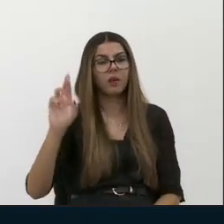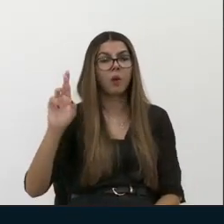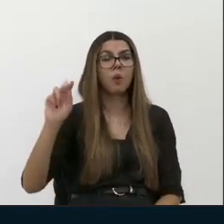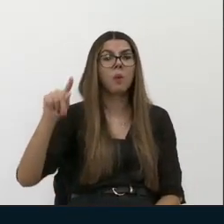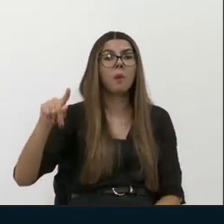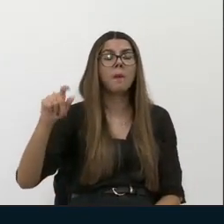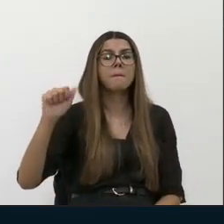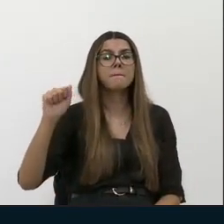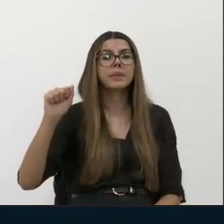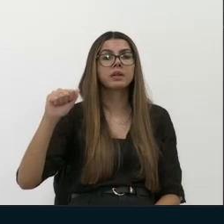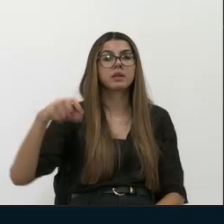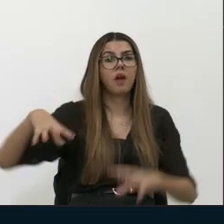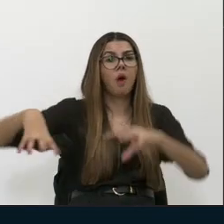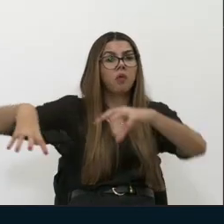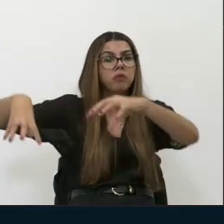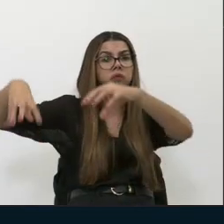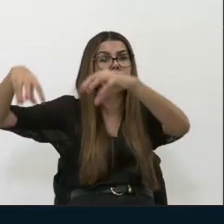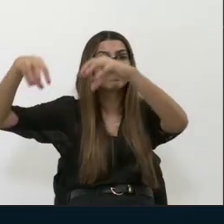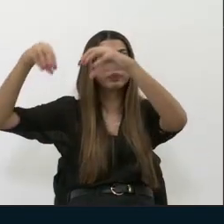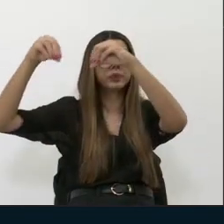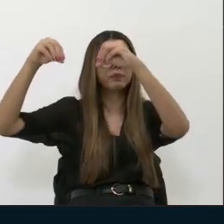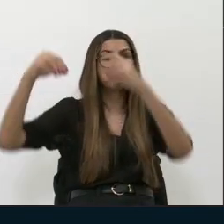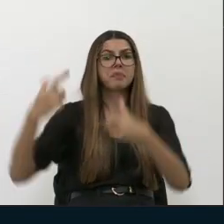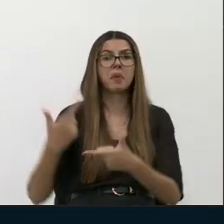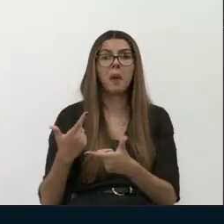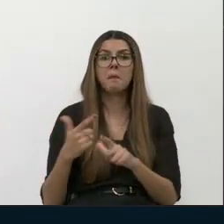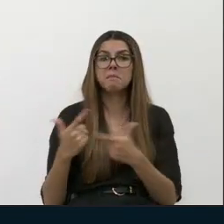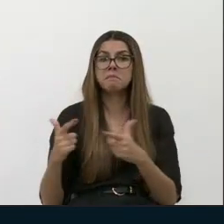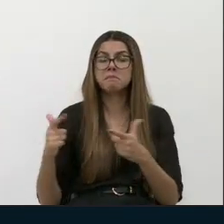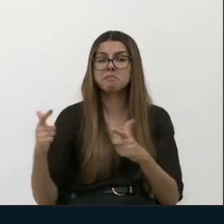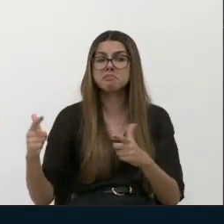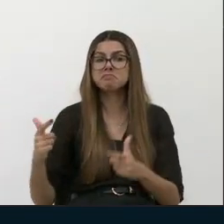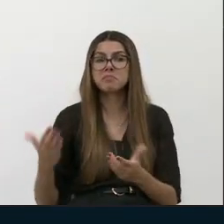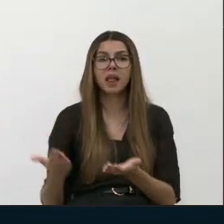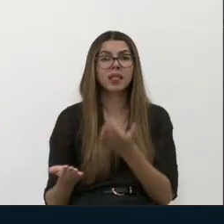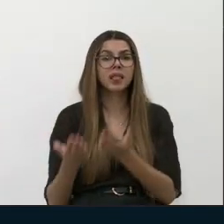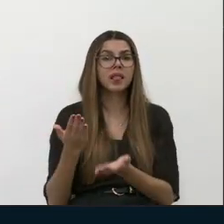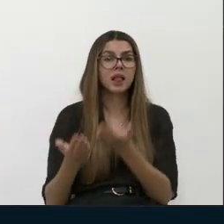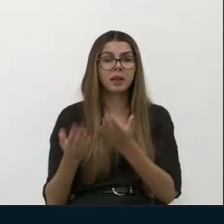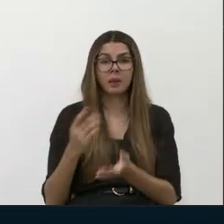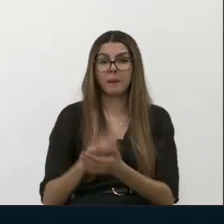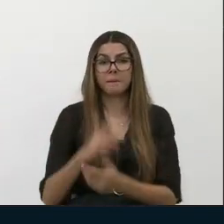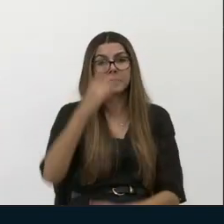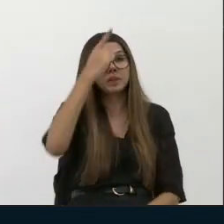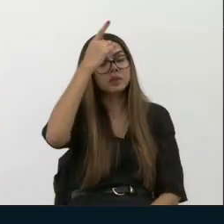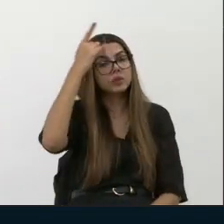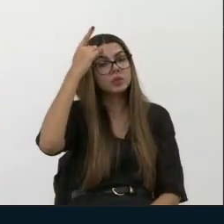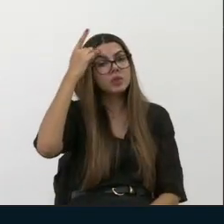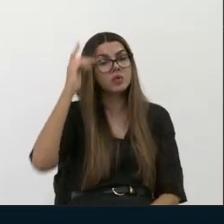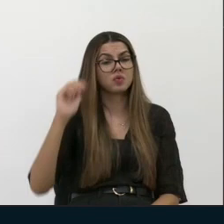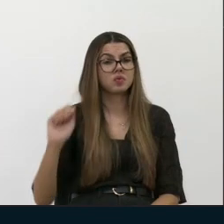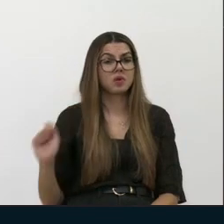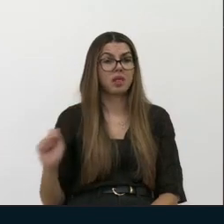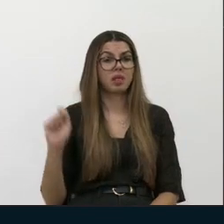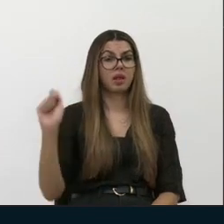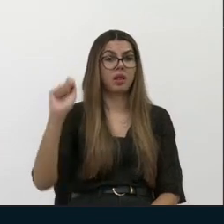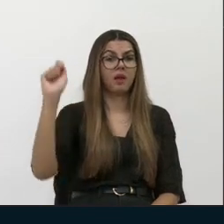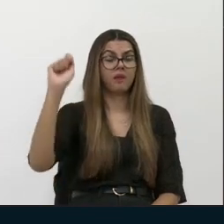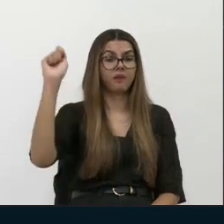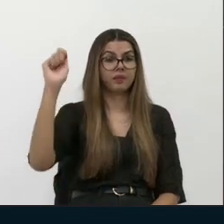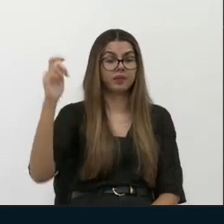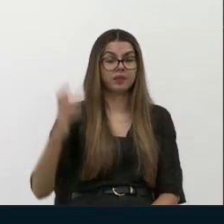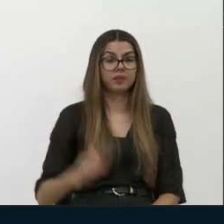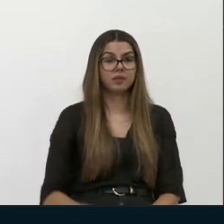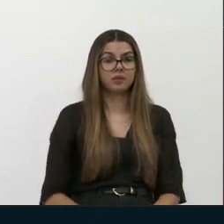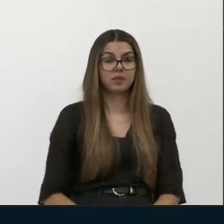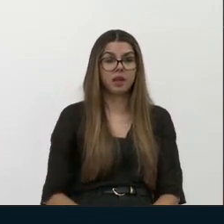vê uma tenda como aquela que não está preparada para tratar as pessoas em caso grave. Então, quem chega na UPA e é